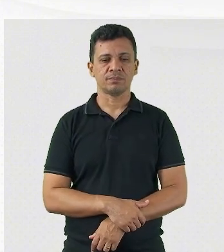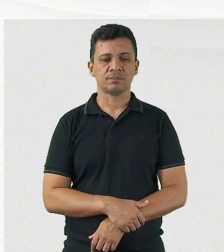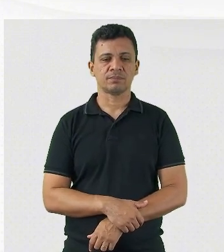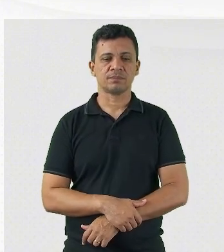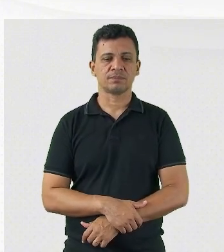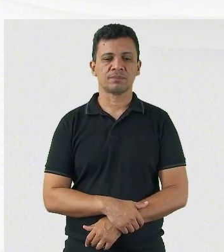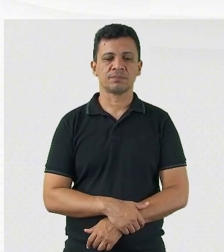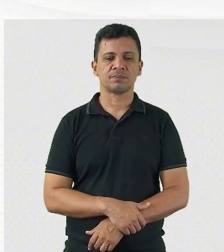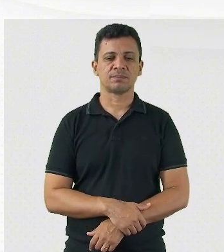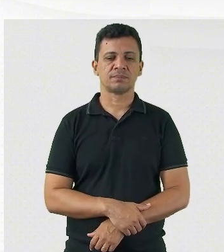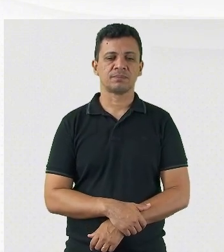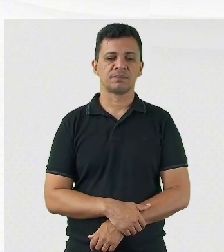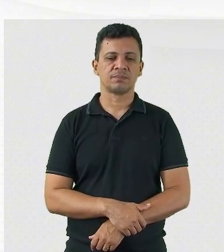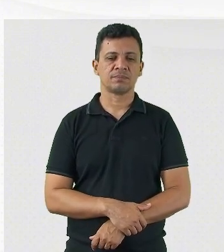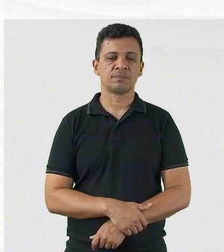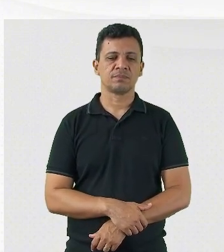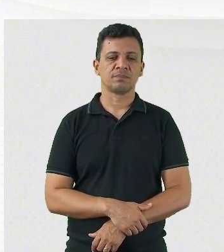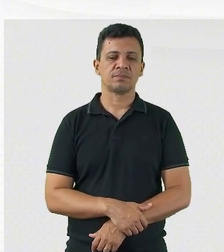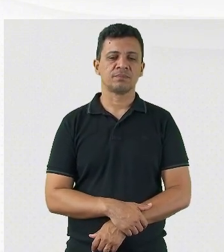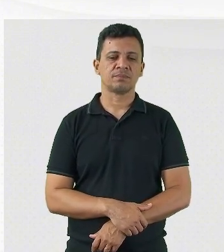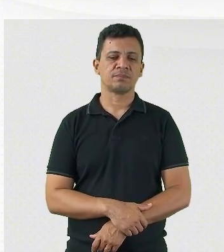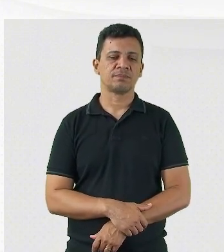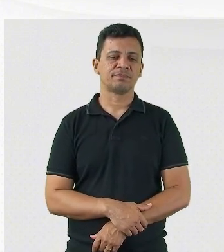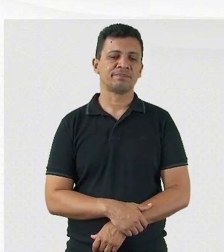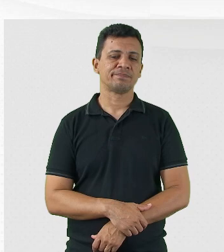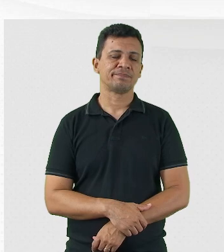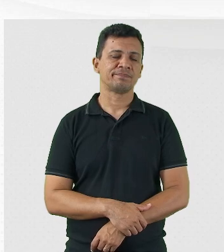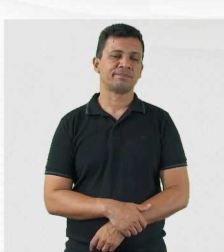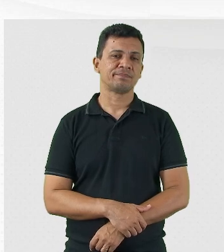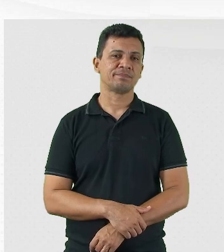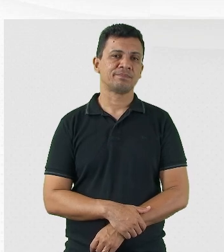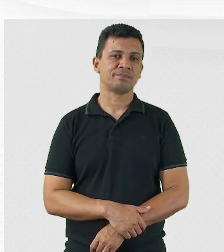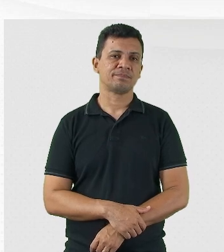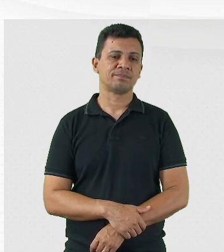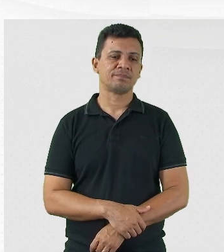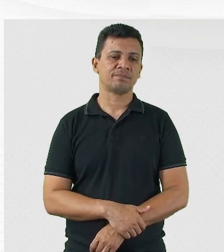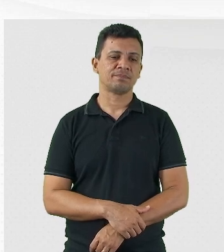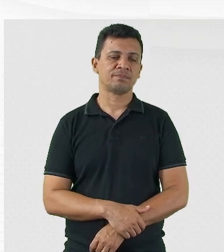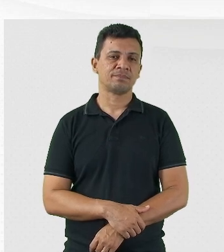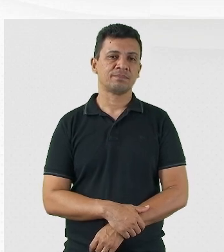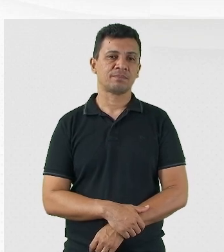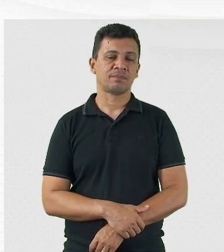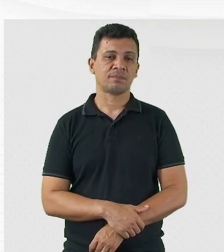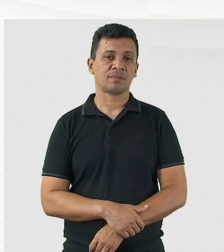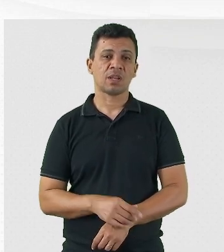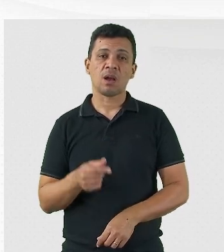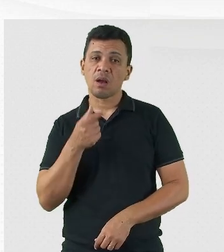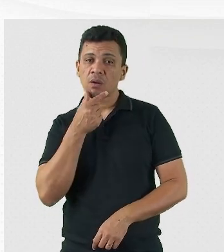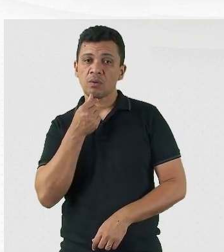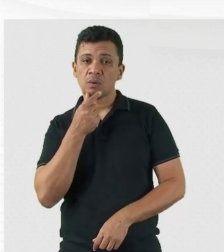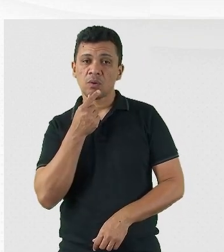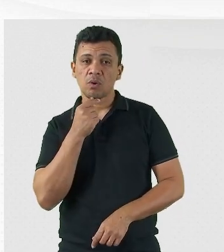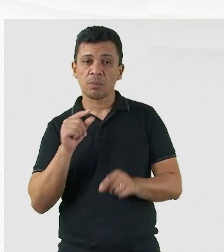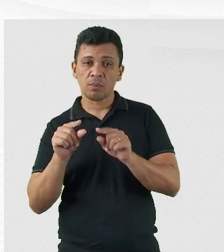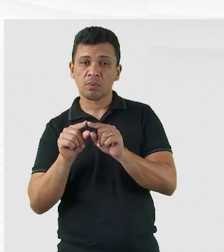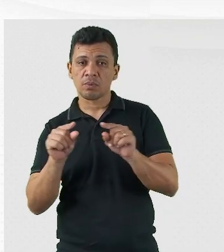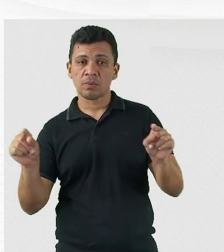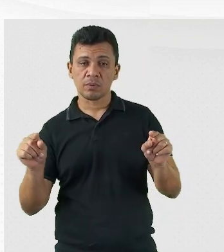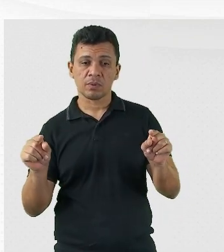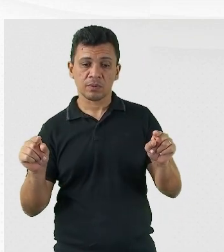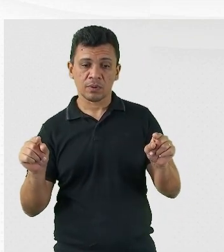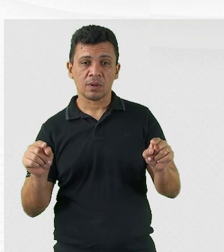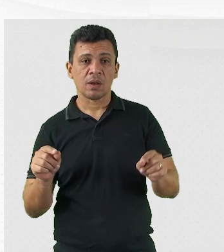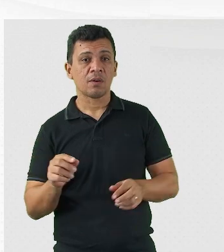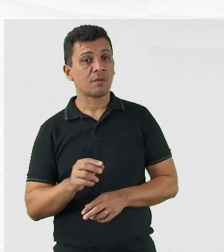this upcoming weekend, from Friday night until Sunday. Então, na frase dele, a gente vê o cumprimento